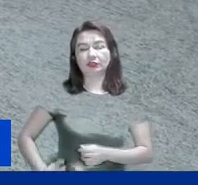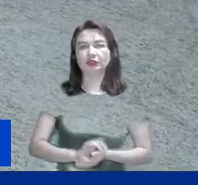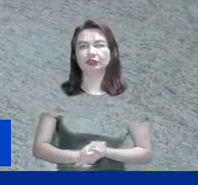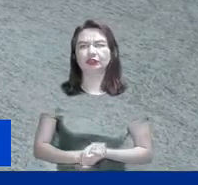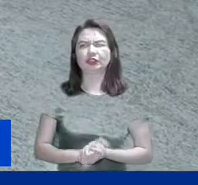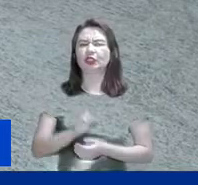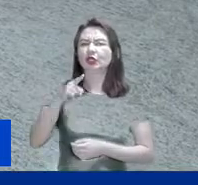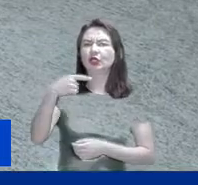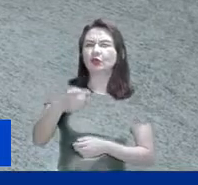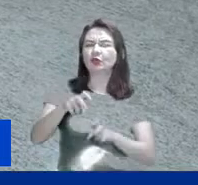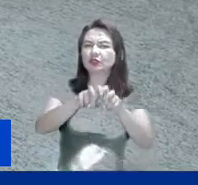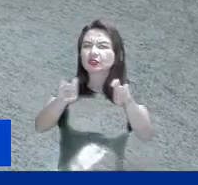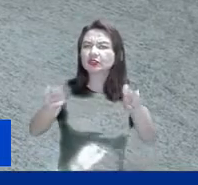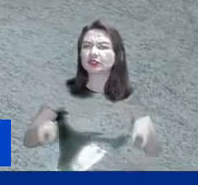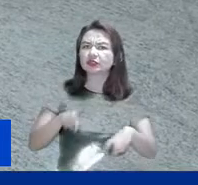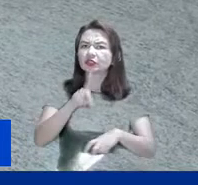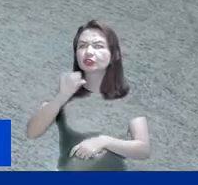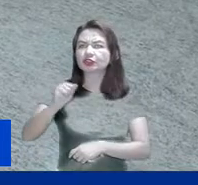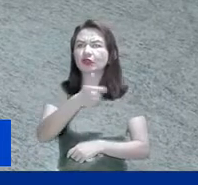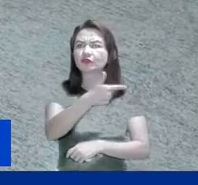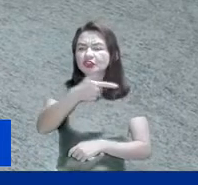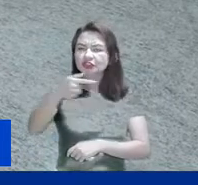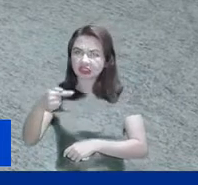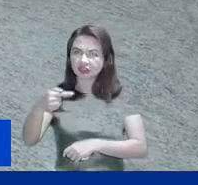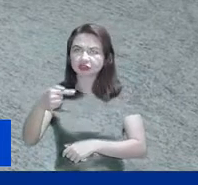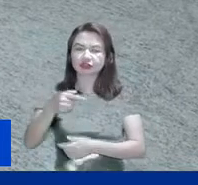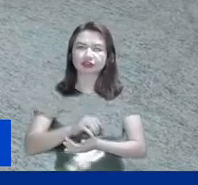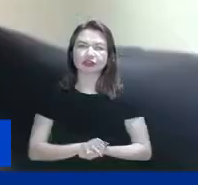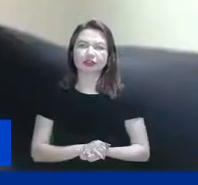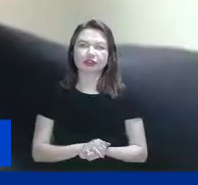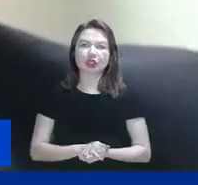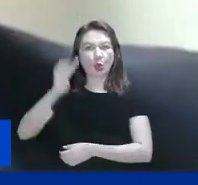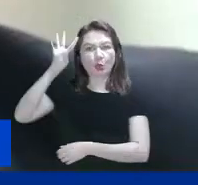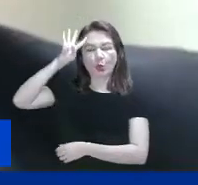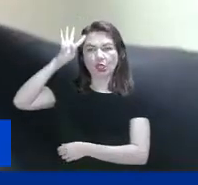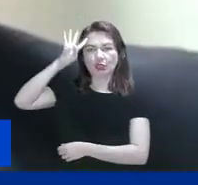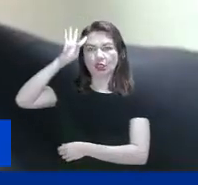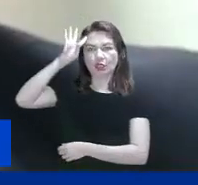é quando? A próxima é no dia 27, quarta-feira.